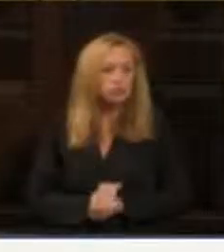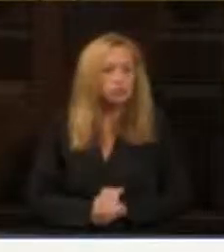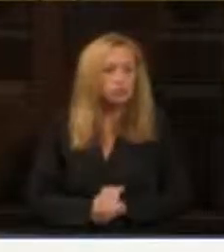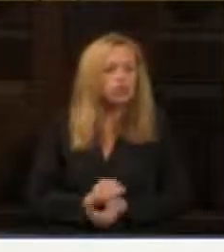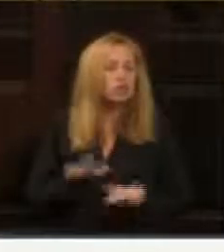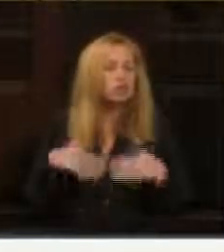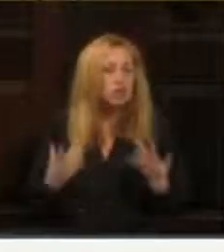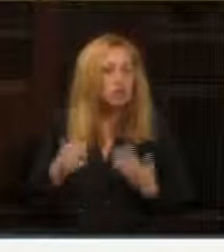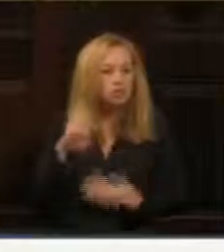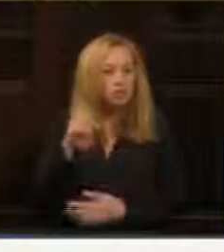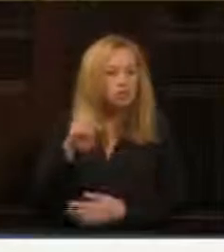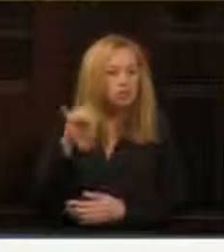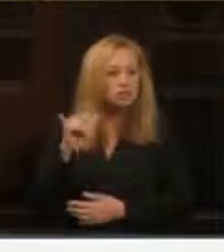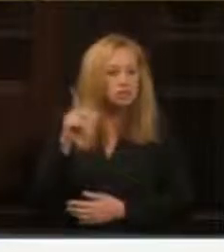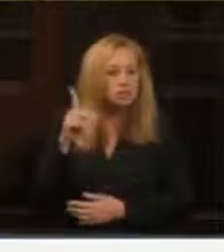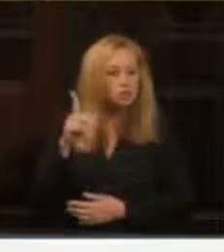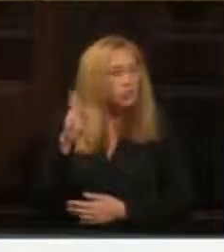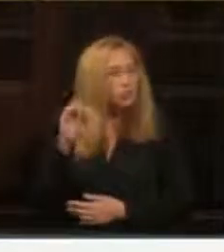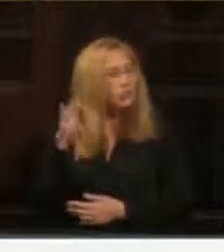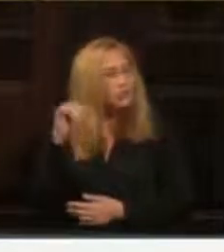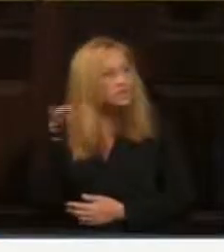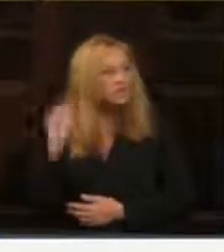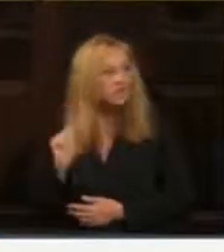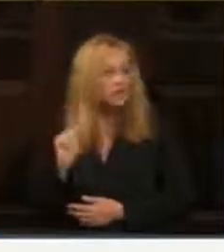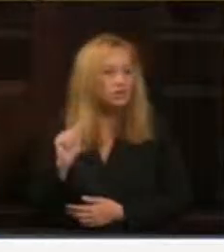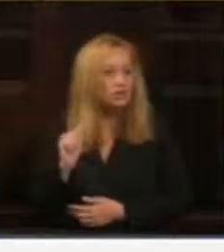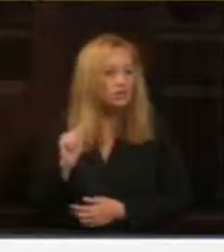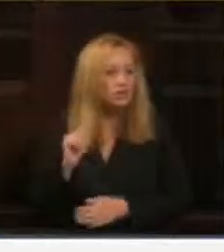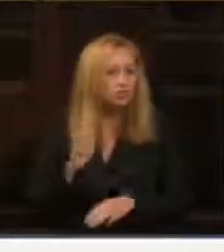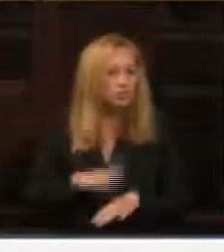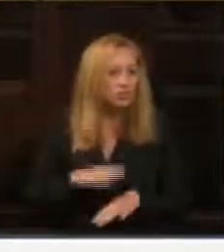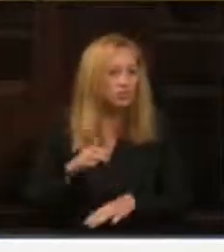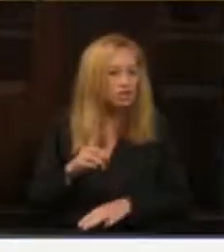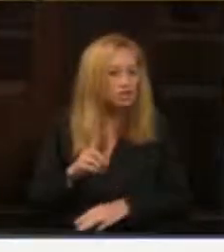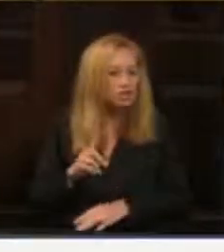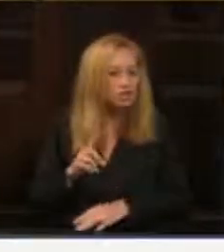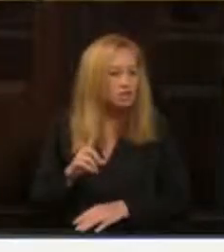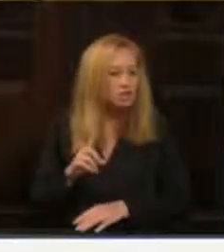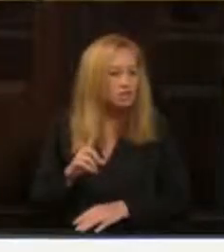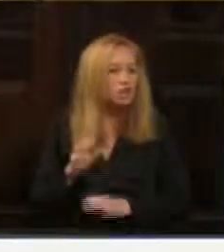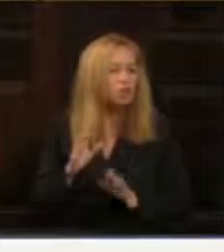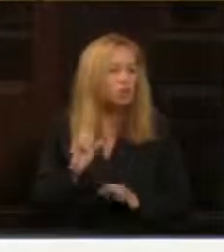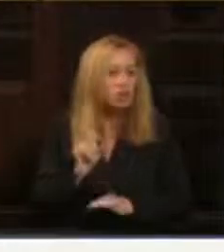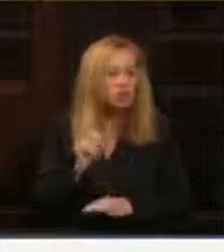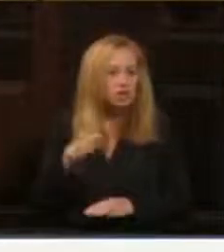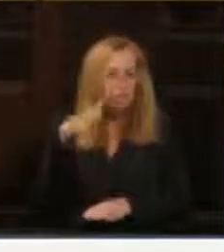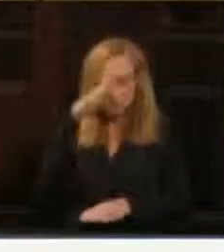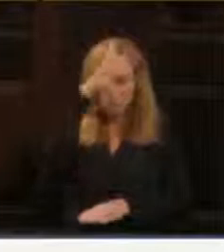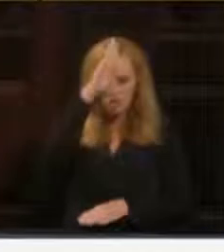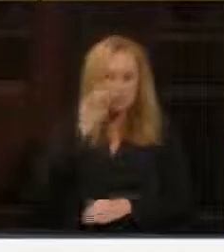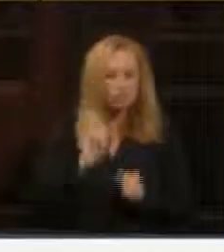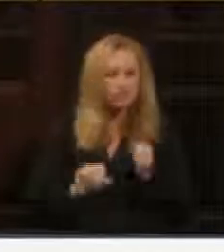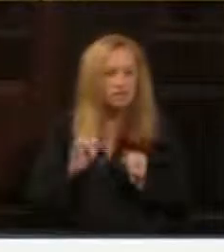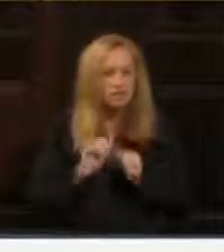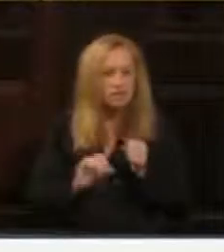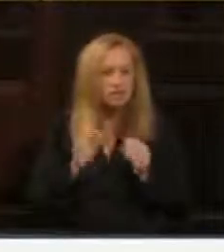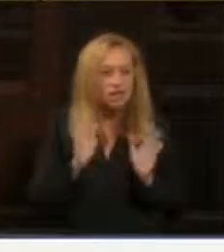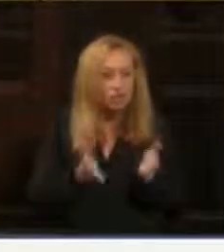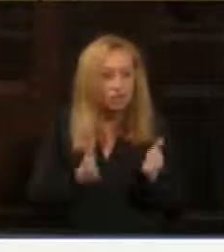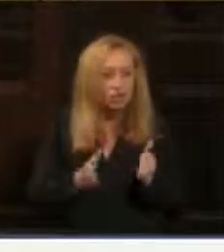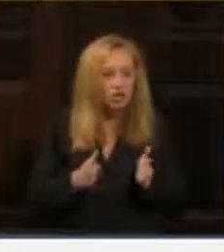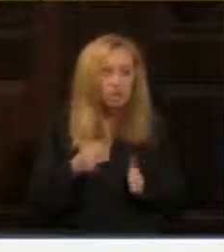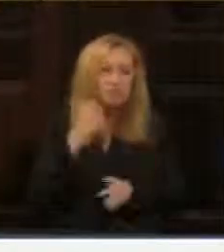diplomacia foi mais ideologizada? A que Bolsonaro está começando a fazer agora, que está nos envergonhando, fazendo uma crise no